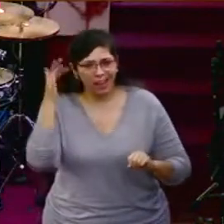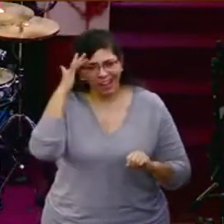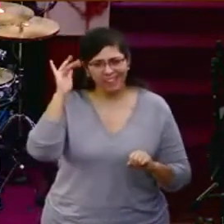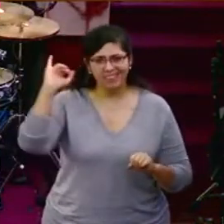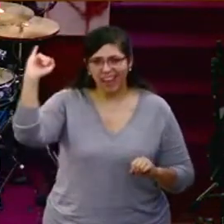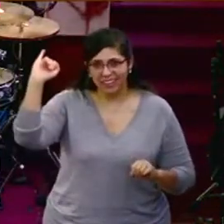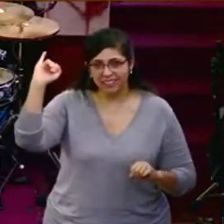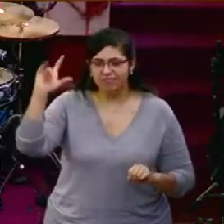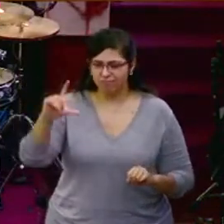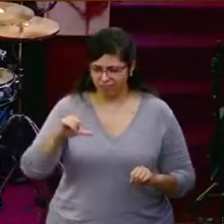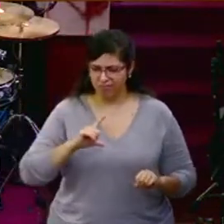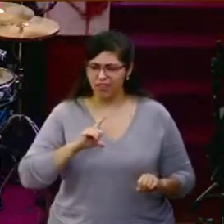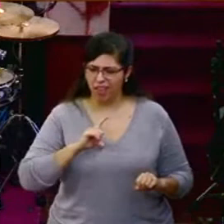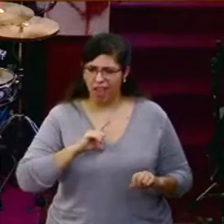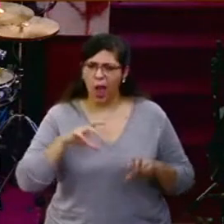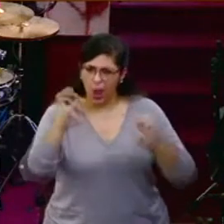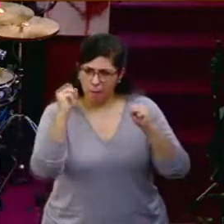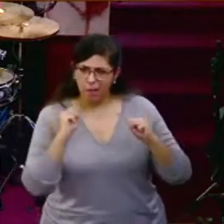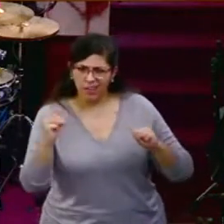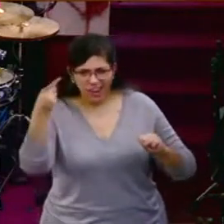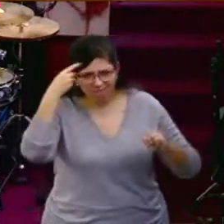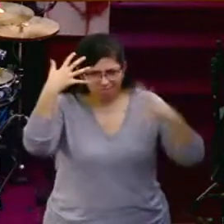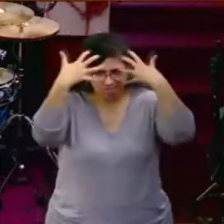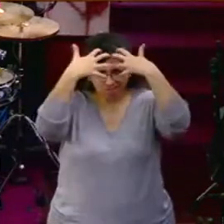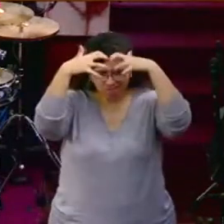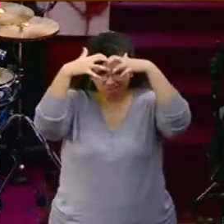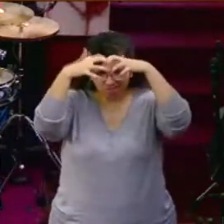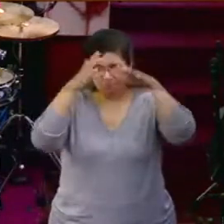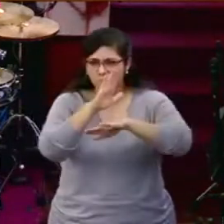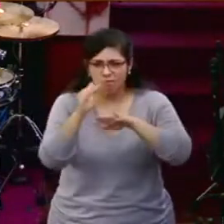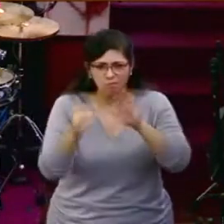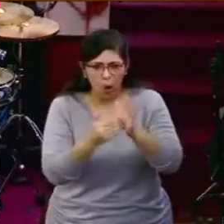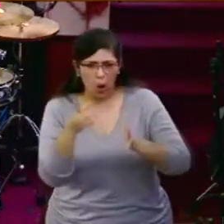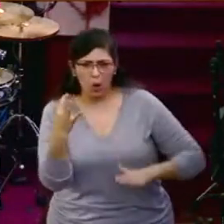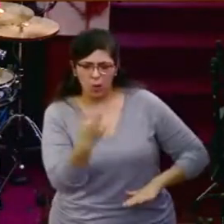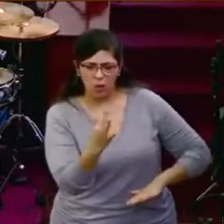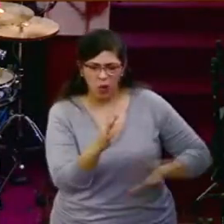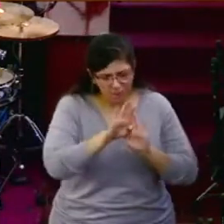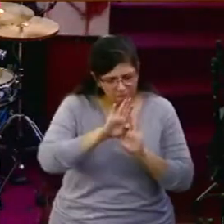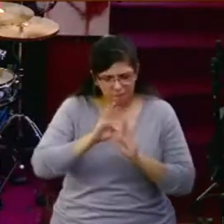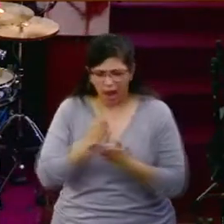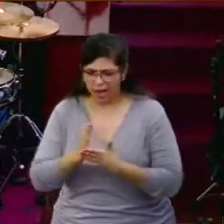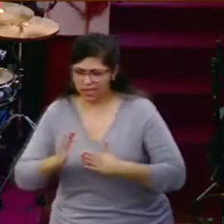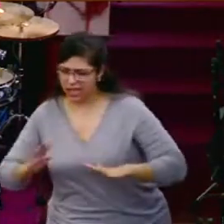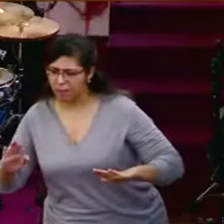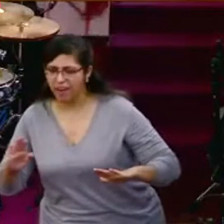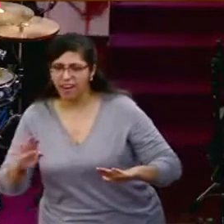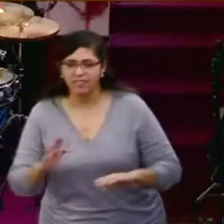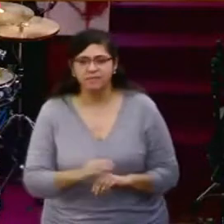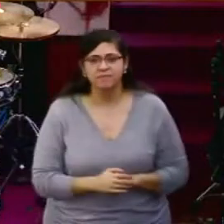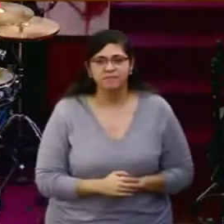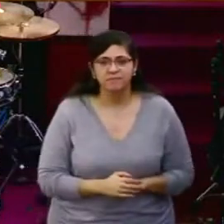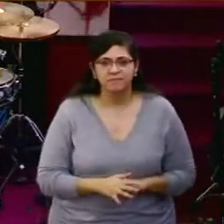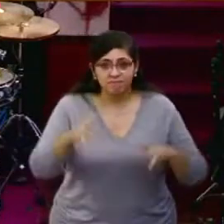que era possível pelo poder mental isolar a dor pelo poder mental